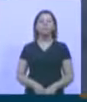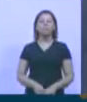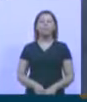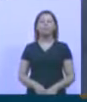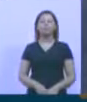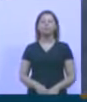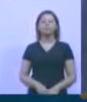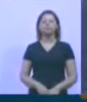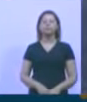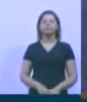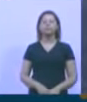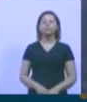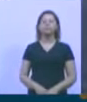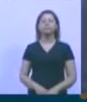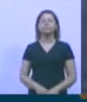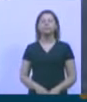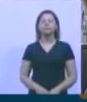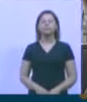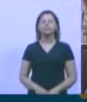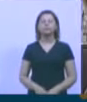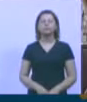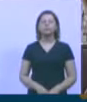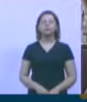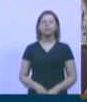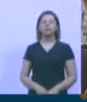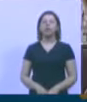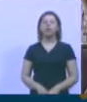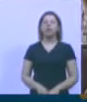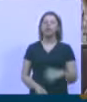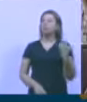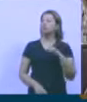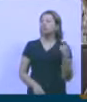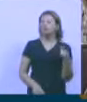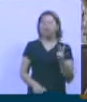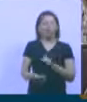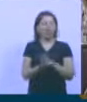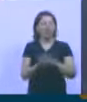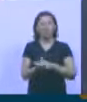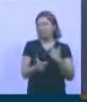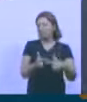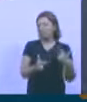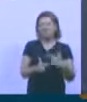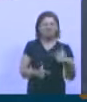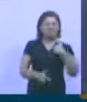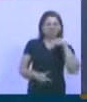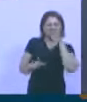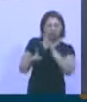Now, I had nothing to do with it. Mas olha, eu não tenho nada a ver com isso, viu?